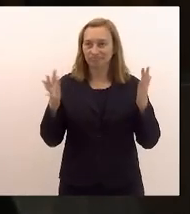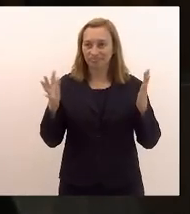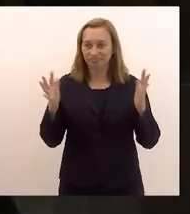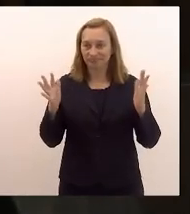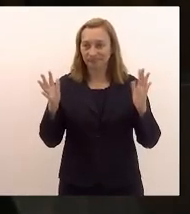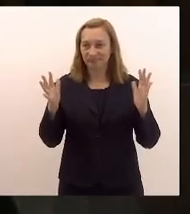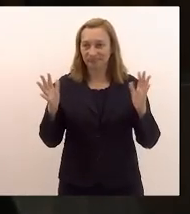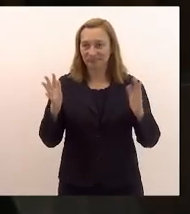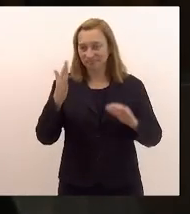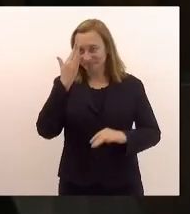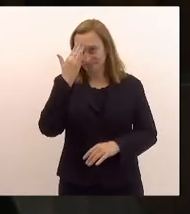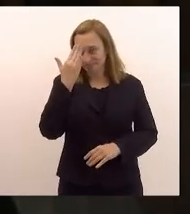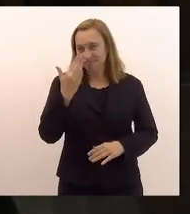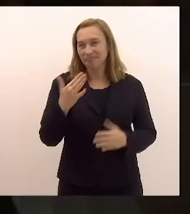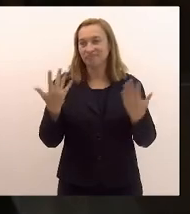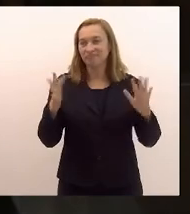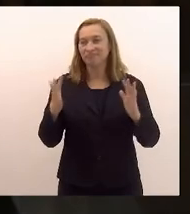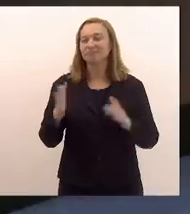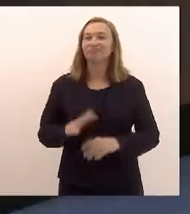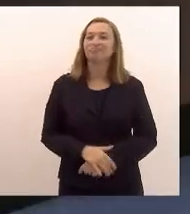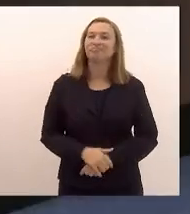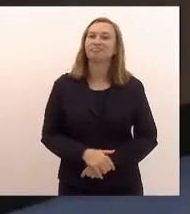o pegar um